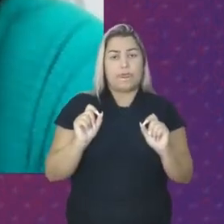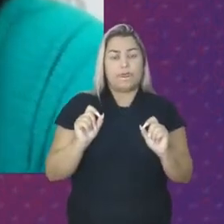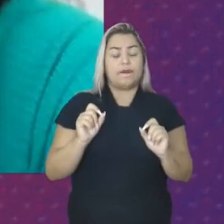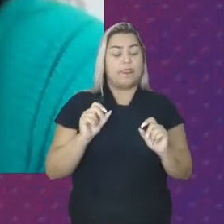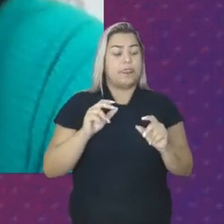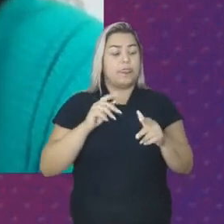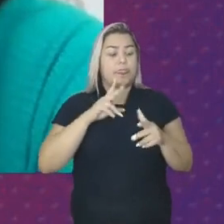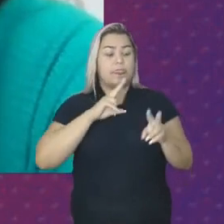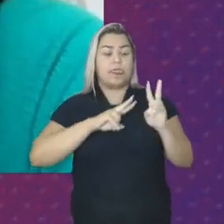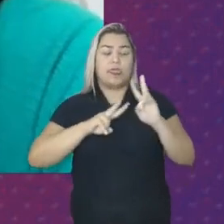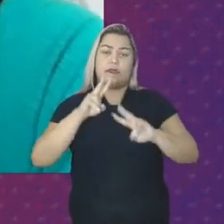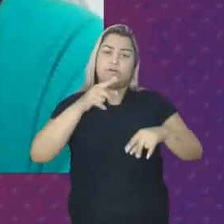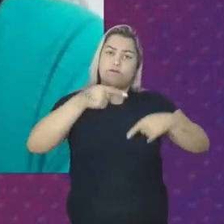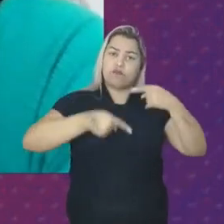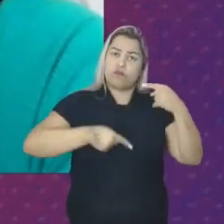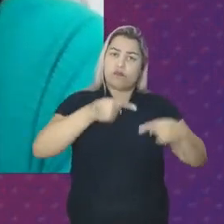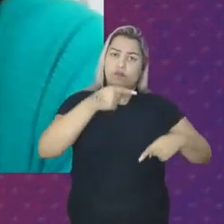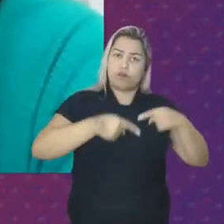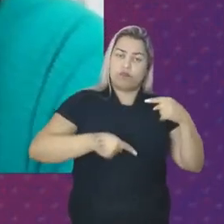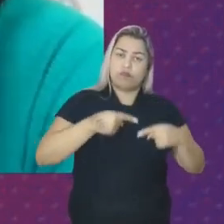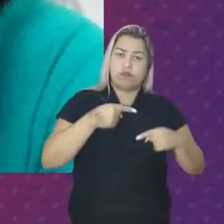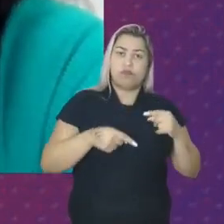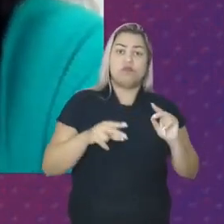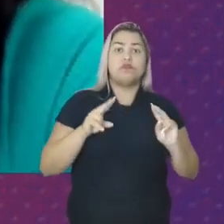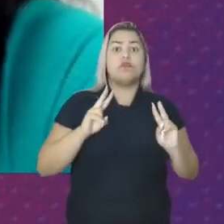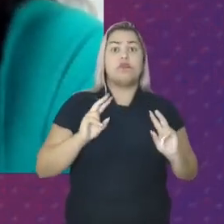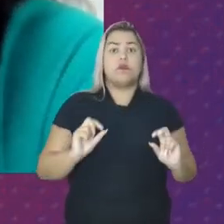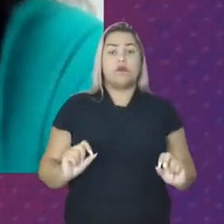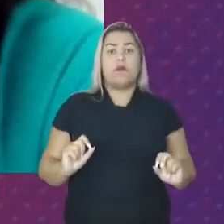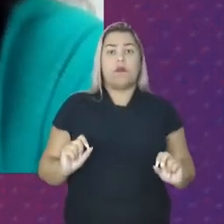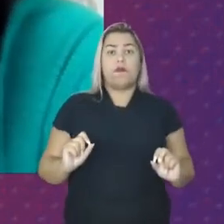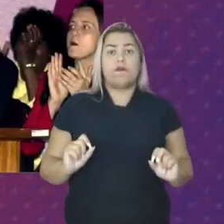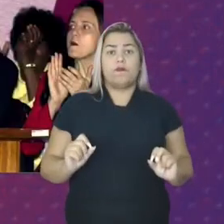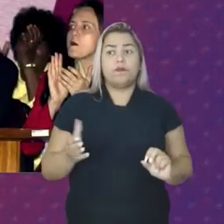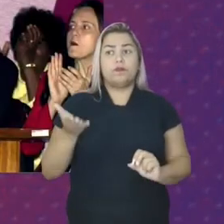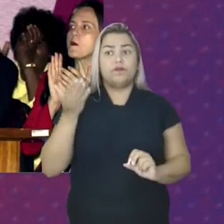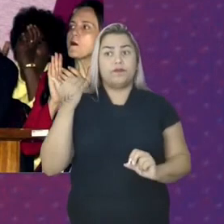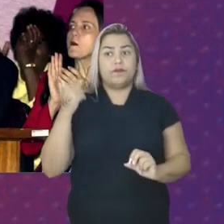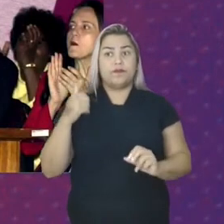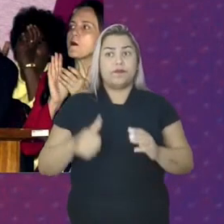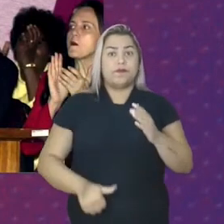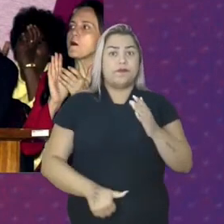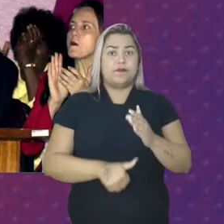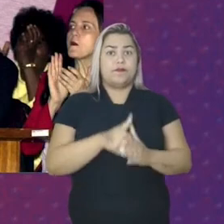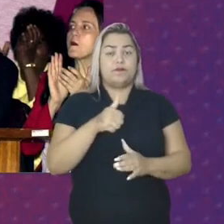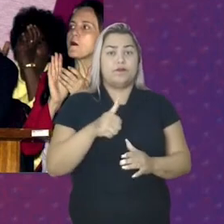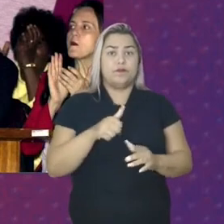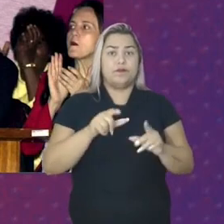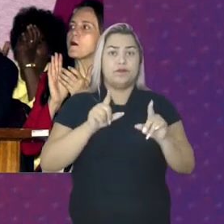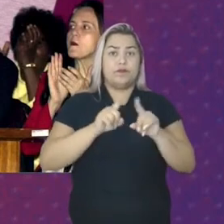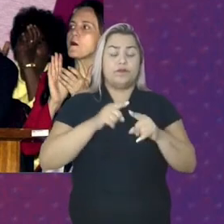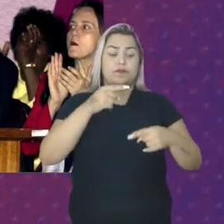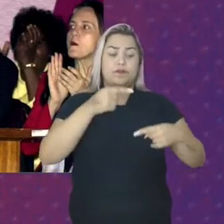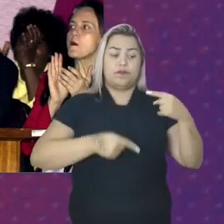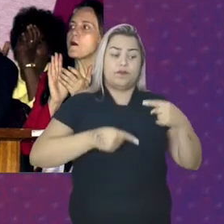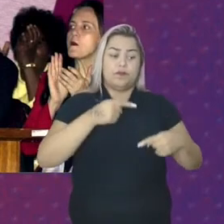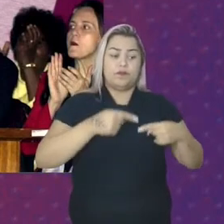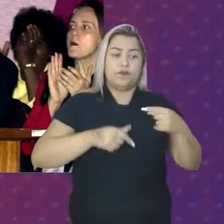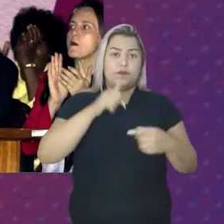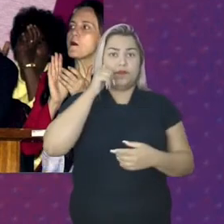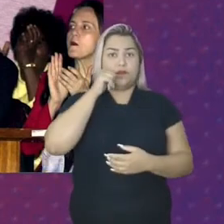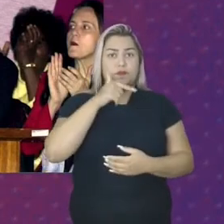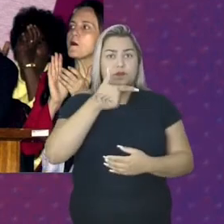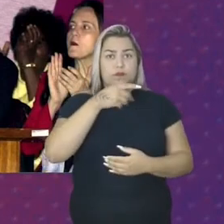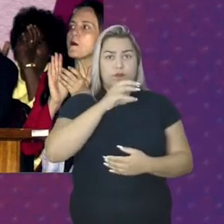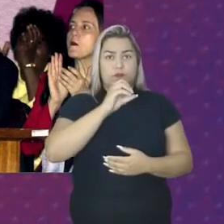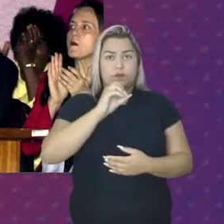acompanhou de perto esses debates, e também à época estava ocorrendo a primeira Conferência Nacional de Política para as Mulheres, né? Que foi em